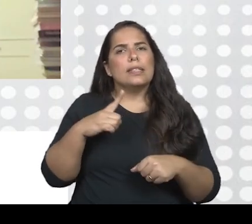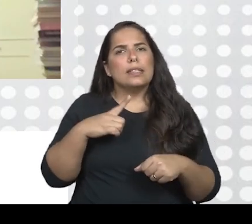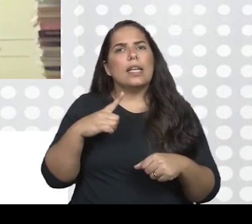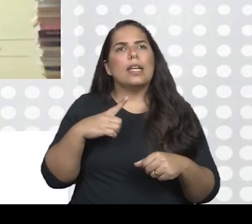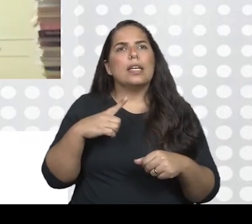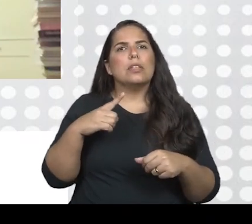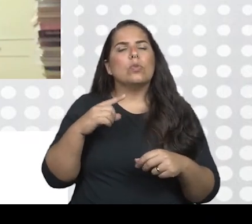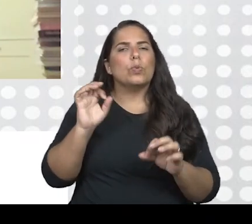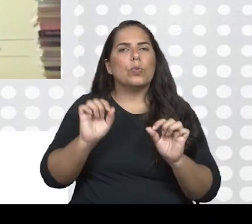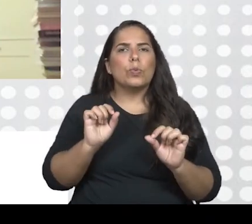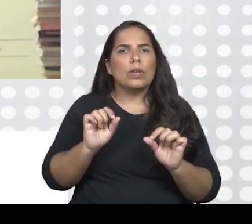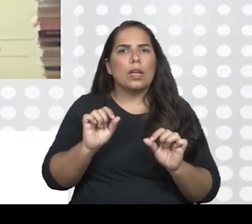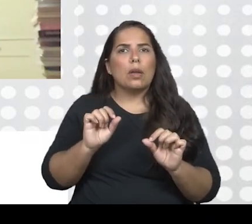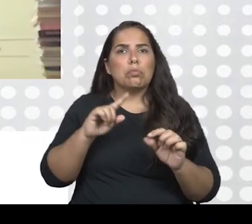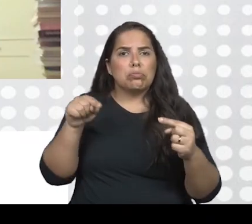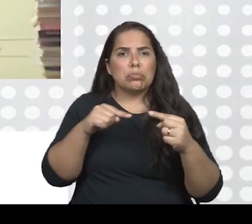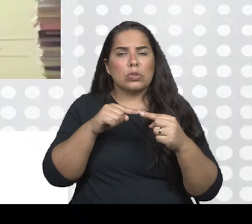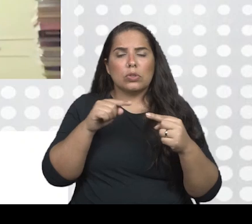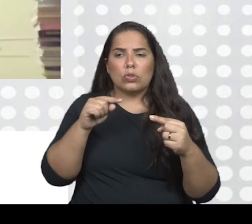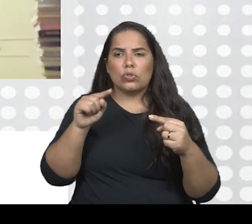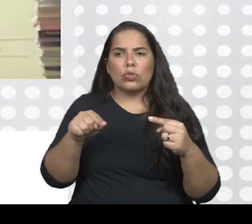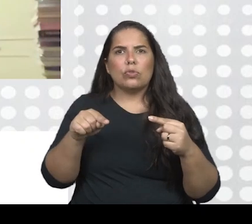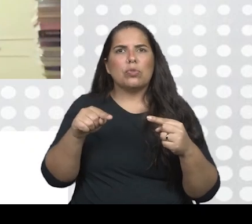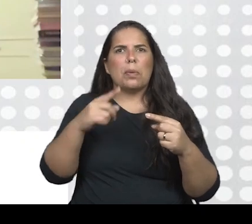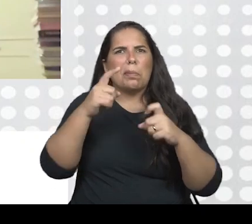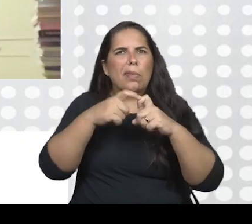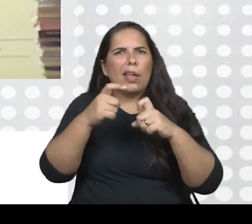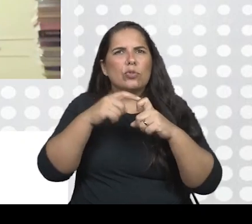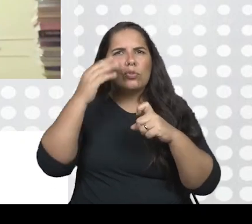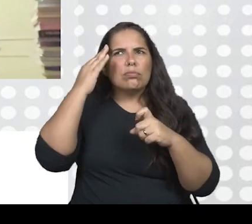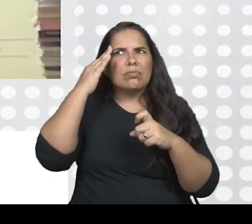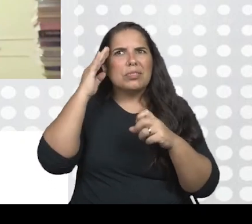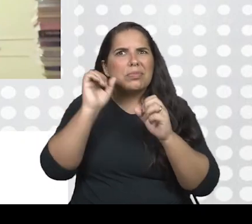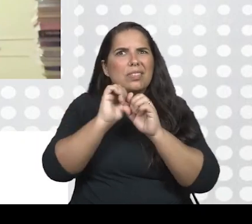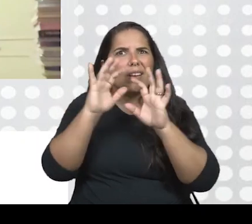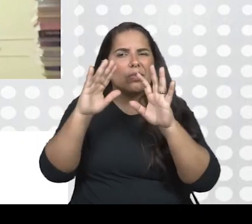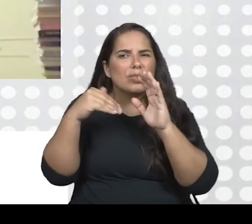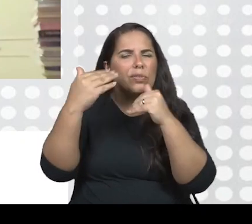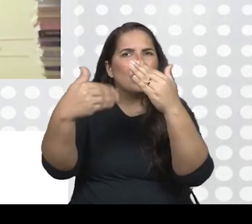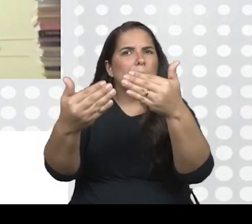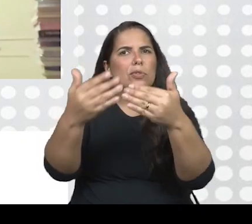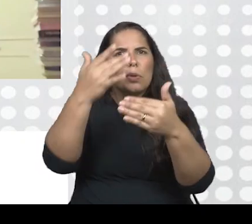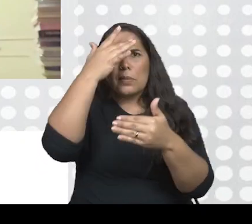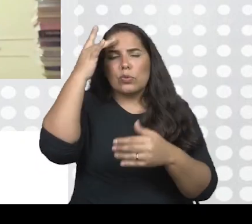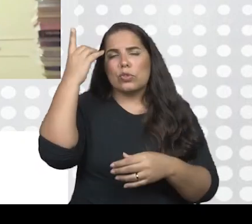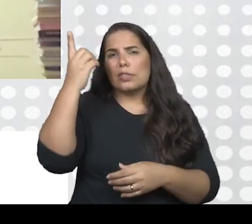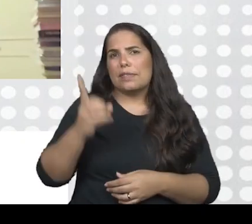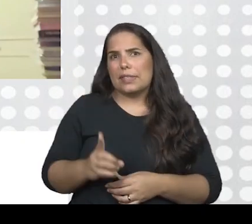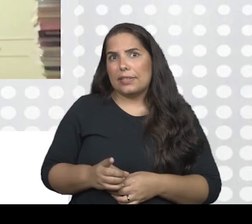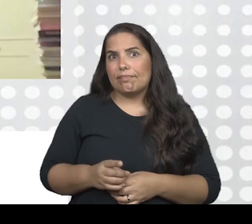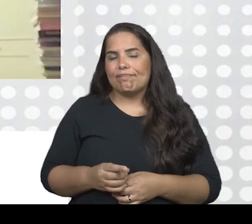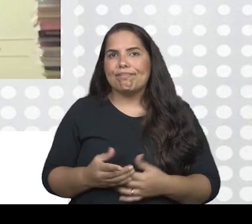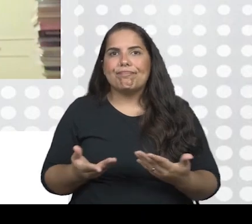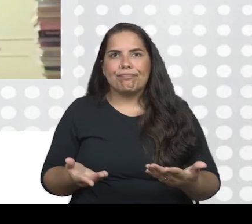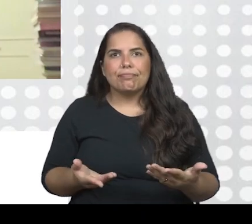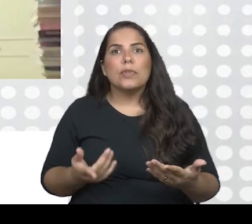em grande medida, uma perspectiva médica de compreensão do desenvolvimento das pessoas com deficiência, ou